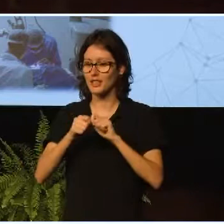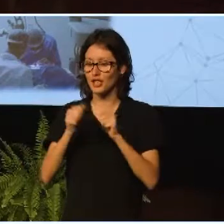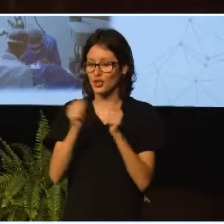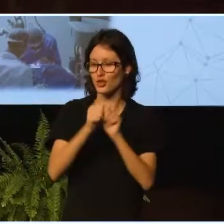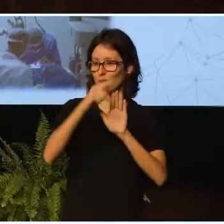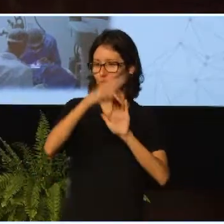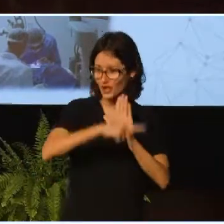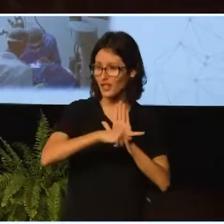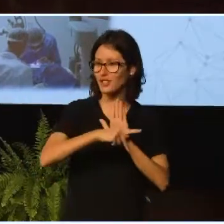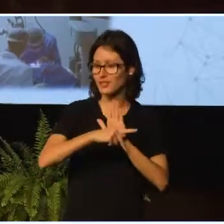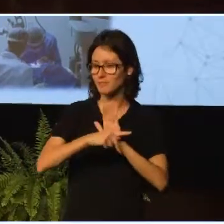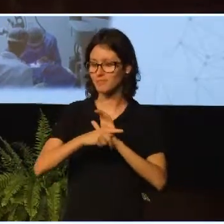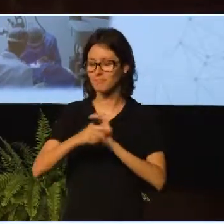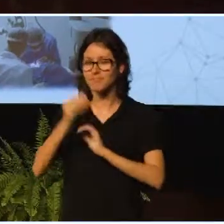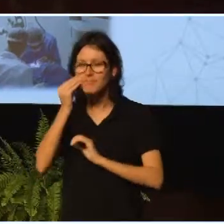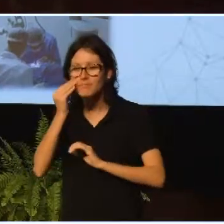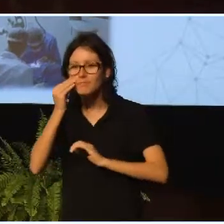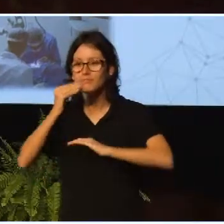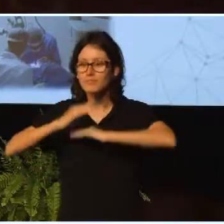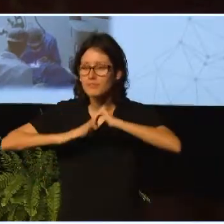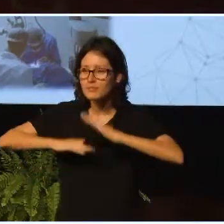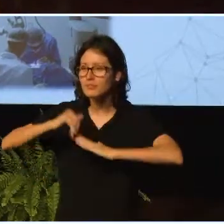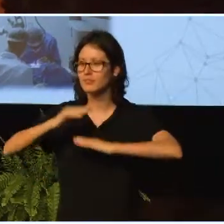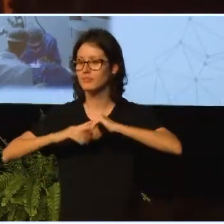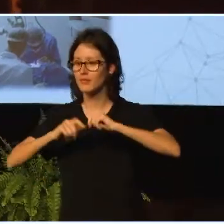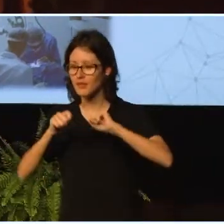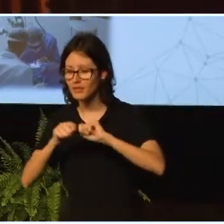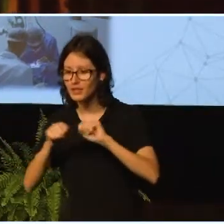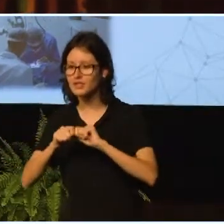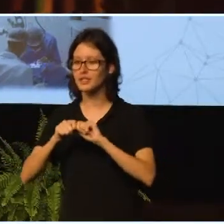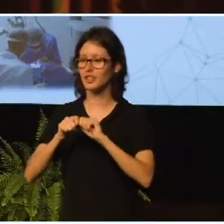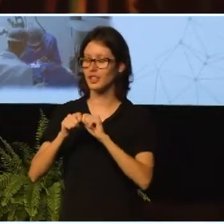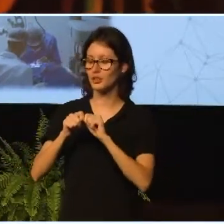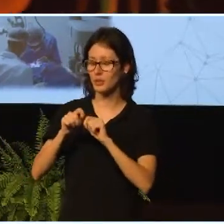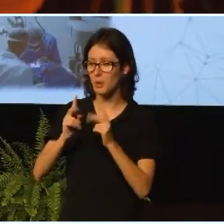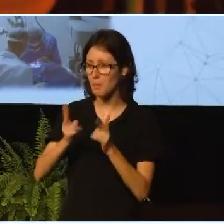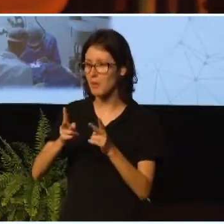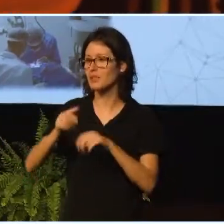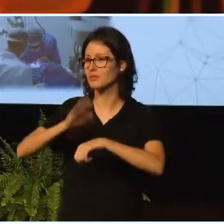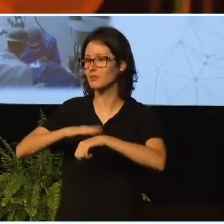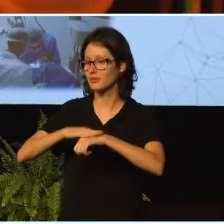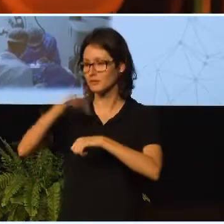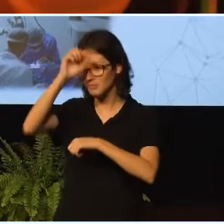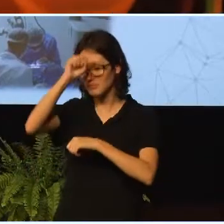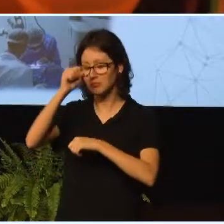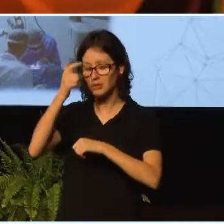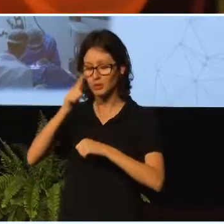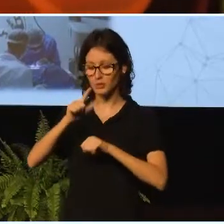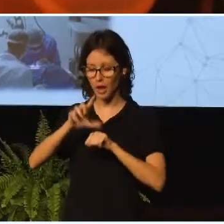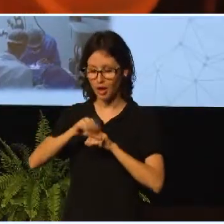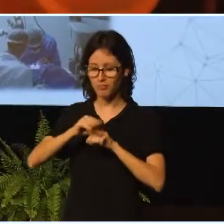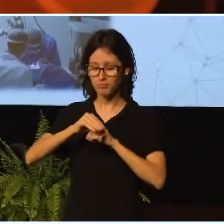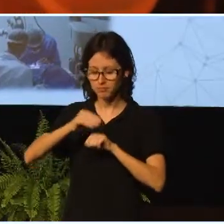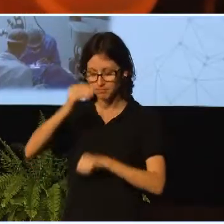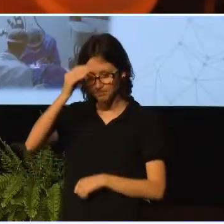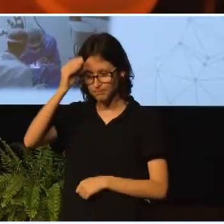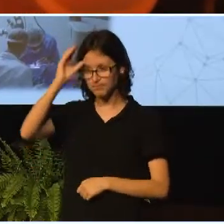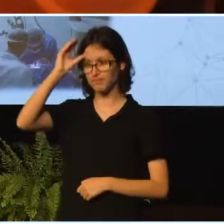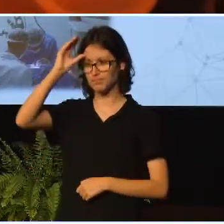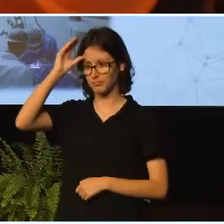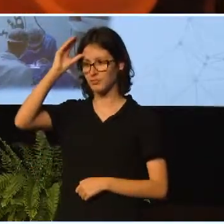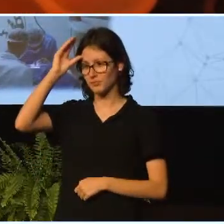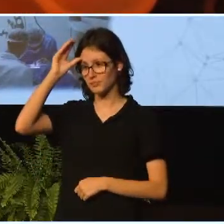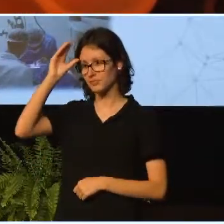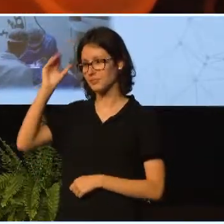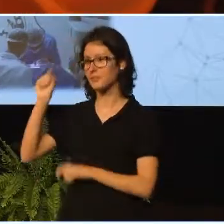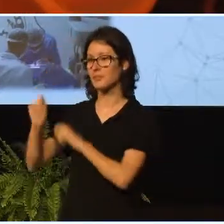projetos, fazendo as atividades, realizando as atividades e aprendendo. Eles desenvolvem o conhecimento. E aqui